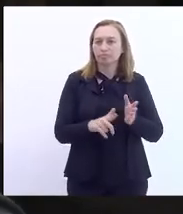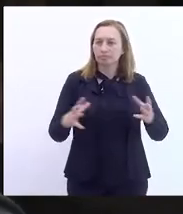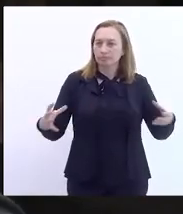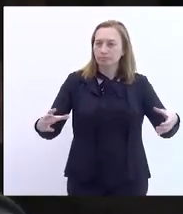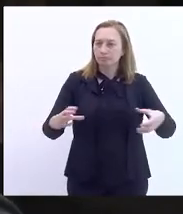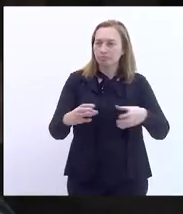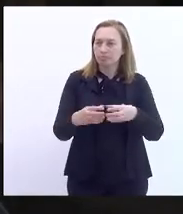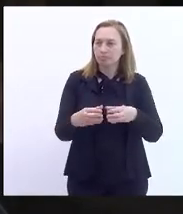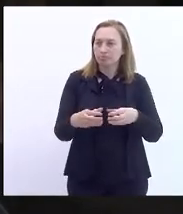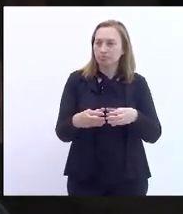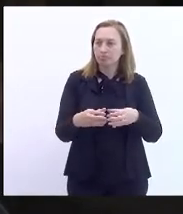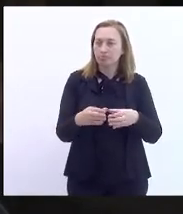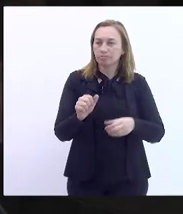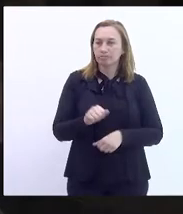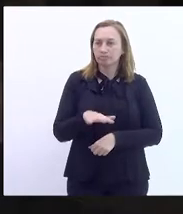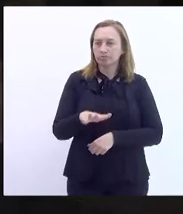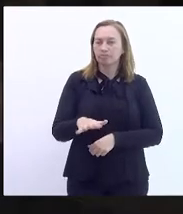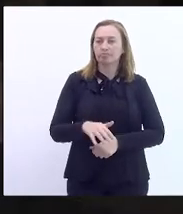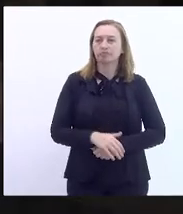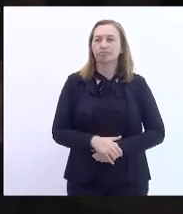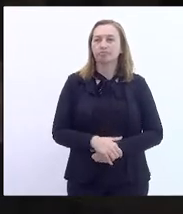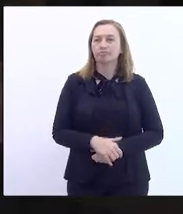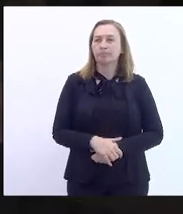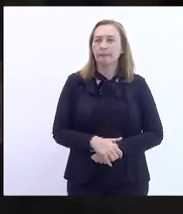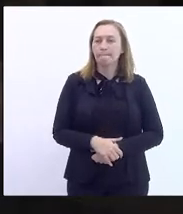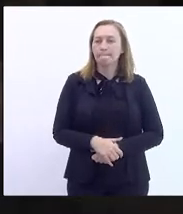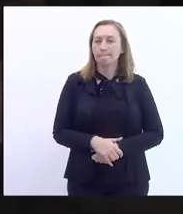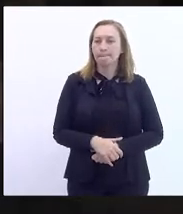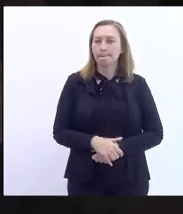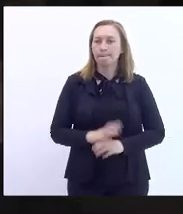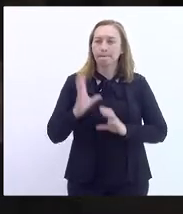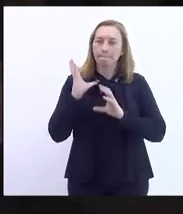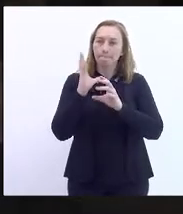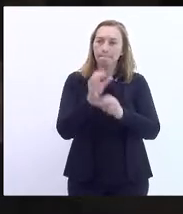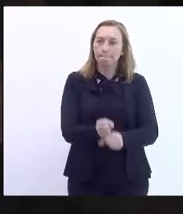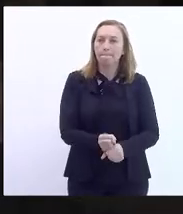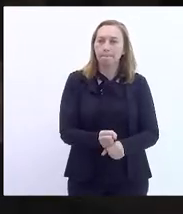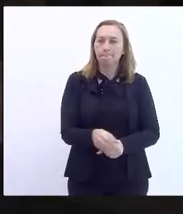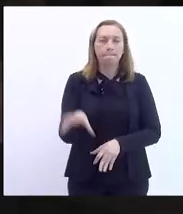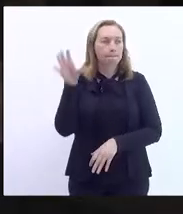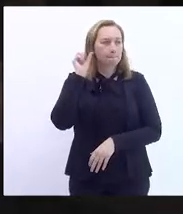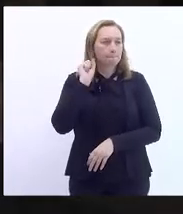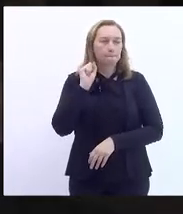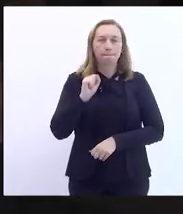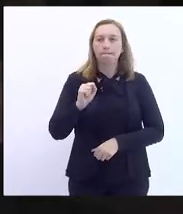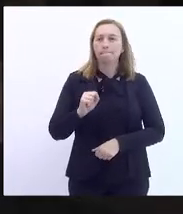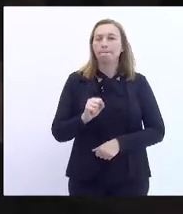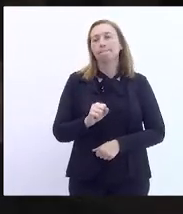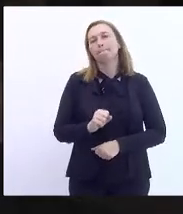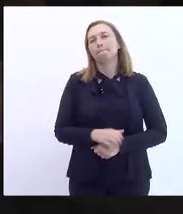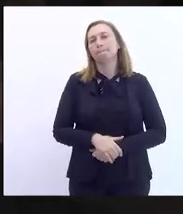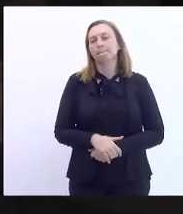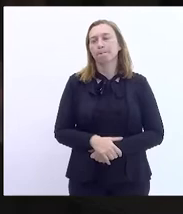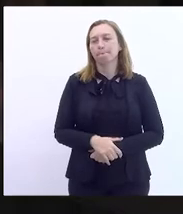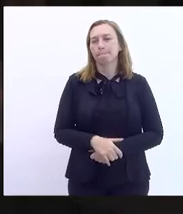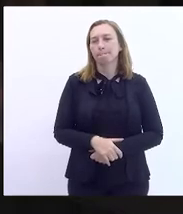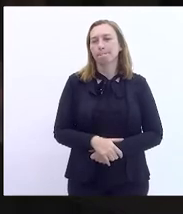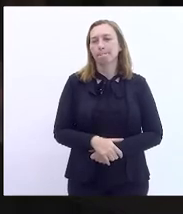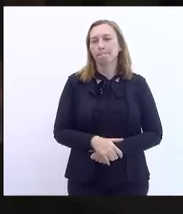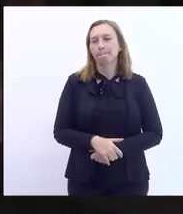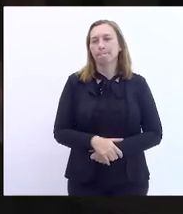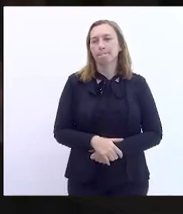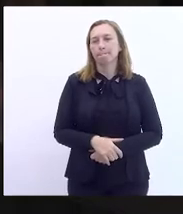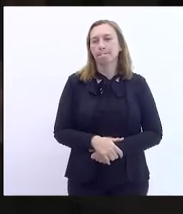conjunta com as favelas e periferias o resumo da escuta das favelas e periferias é que elas nos